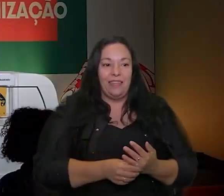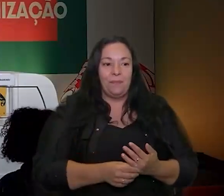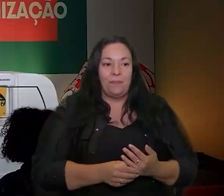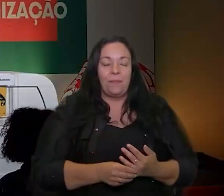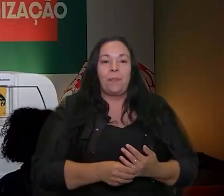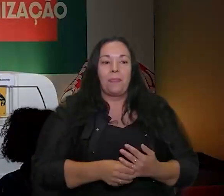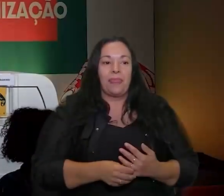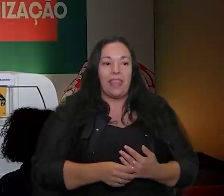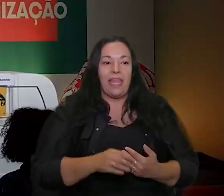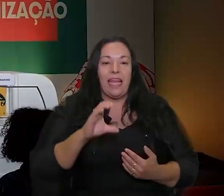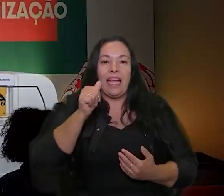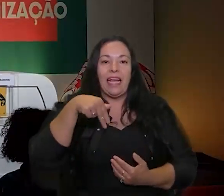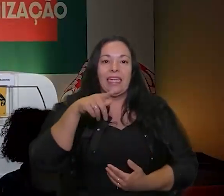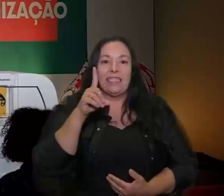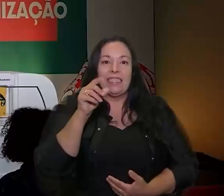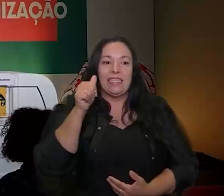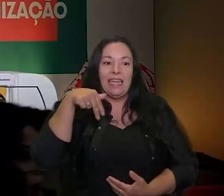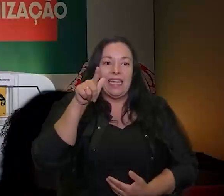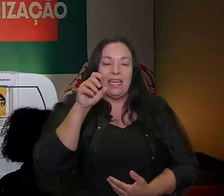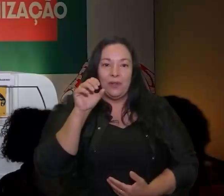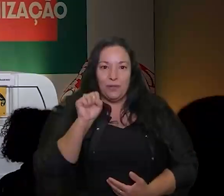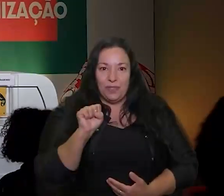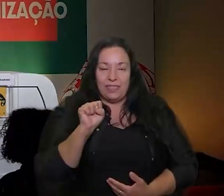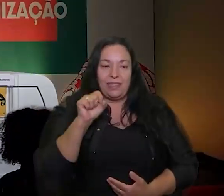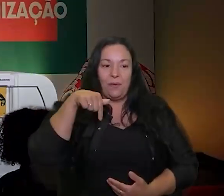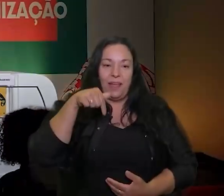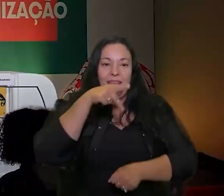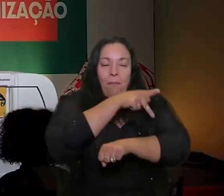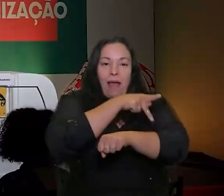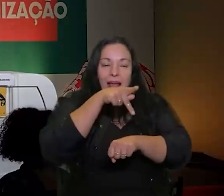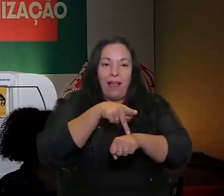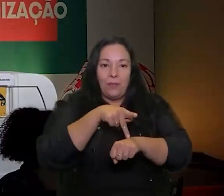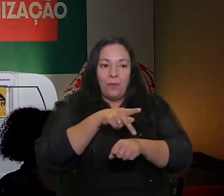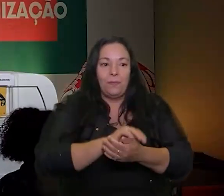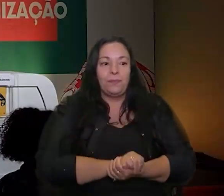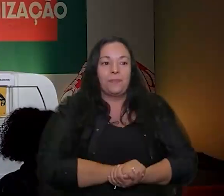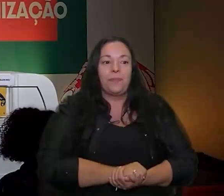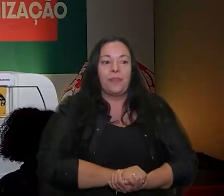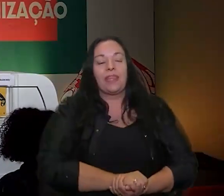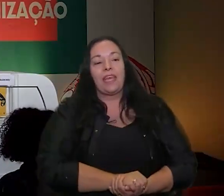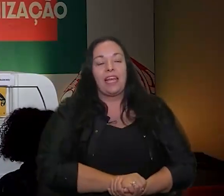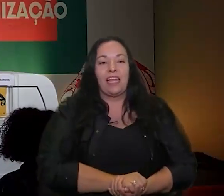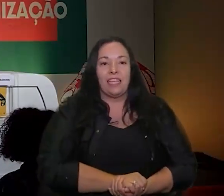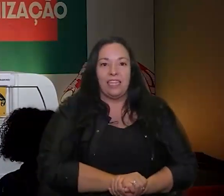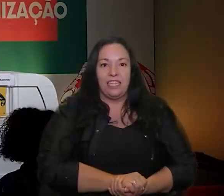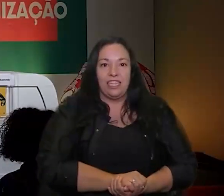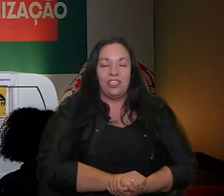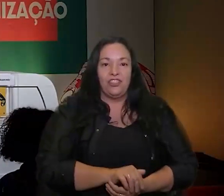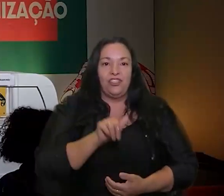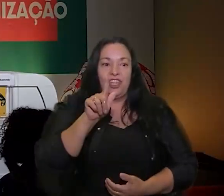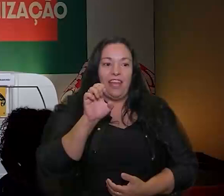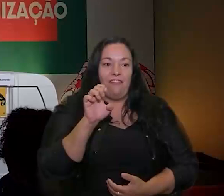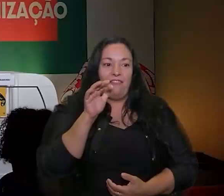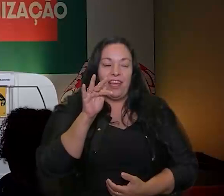laranja, onde se lê Literatura, Encruzilhada e a Desumanização. No alto, acima da mesa e dos convidados, há